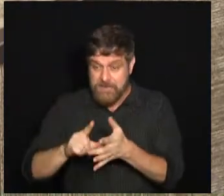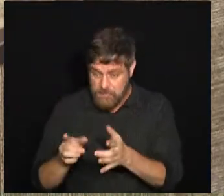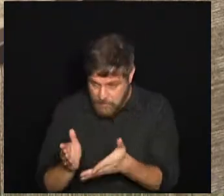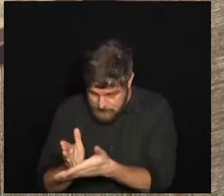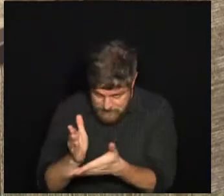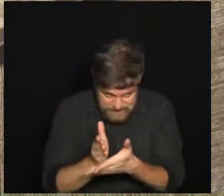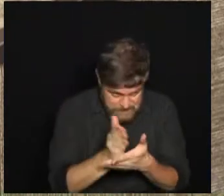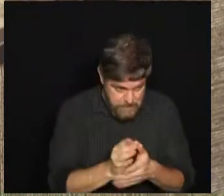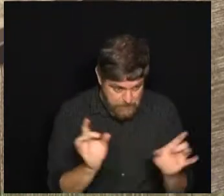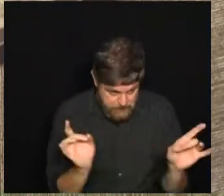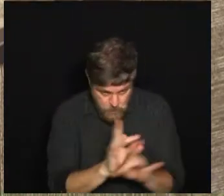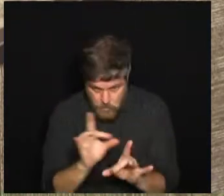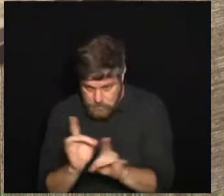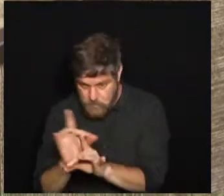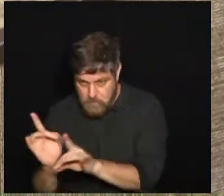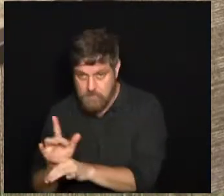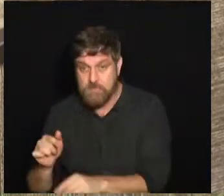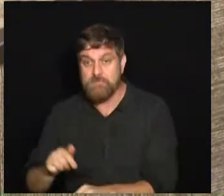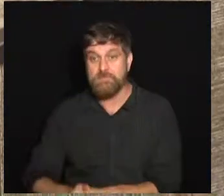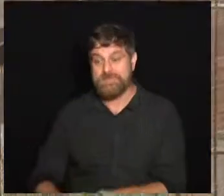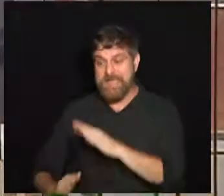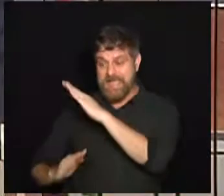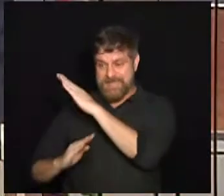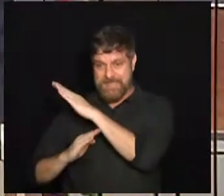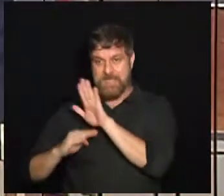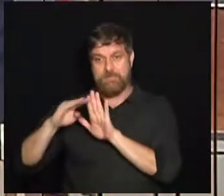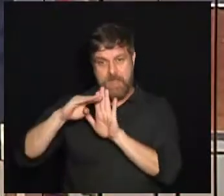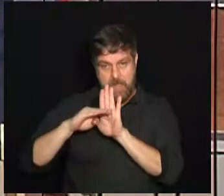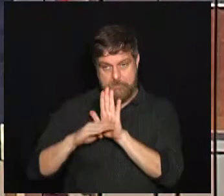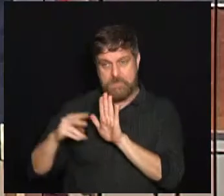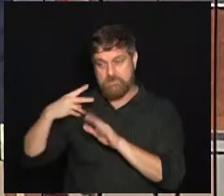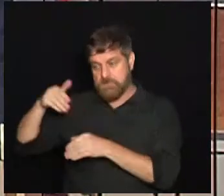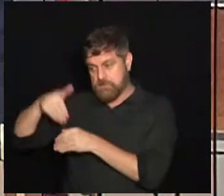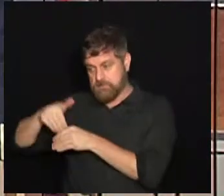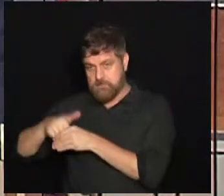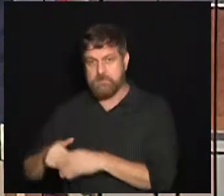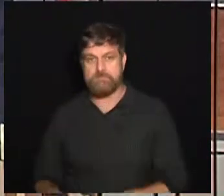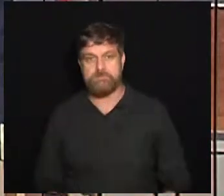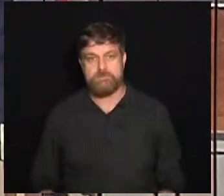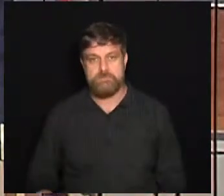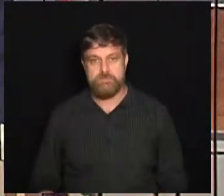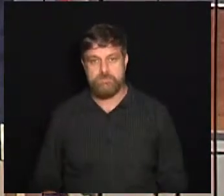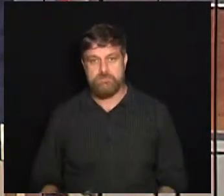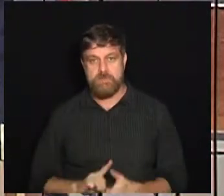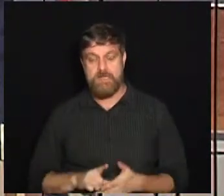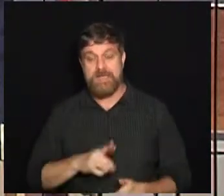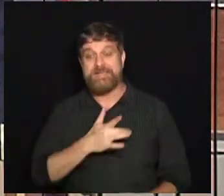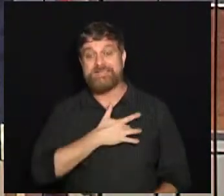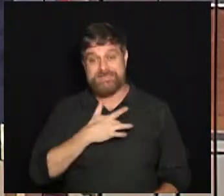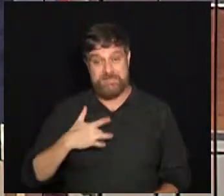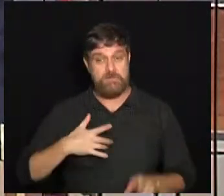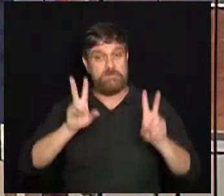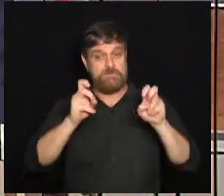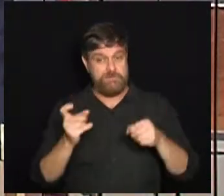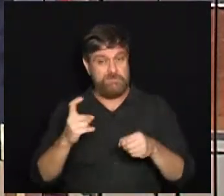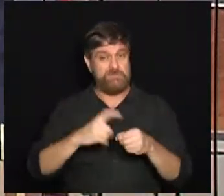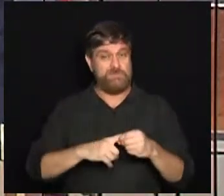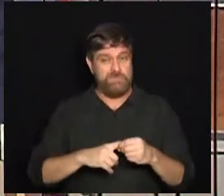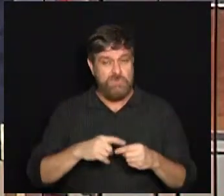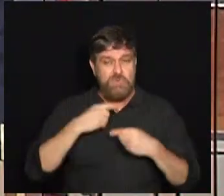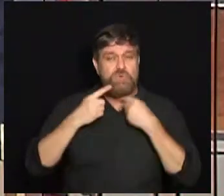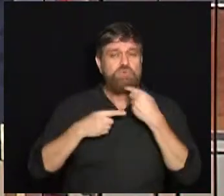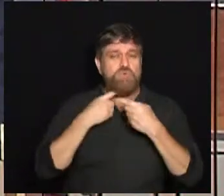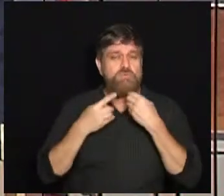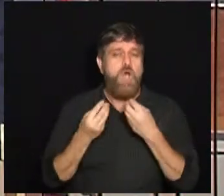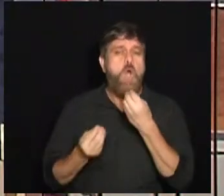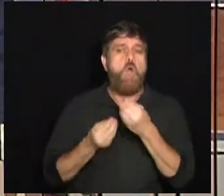pelo mérito, o presidente possa colocar na pauta de votações. Vamos voltar a falar de saúde. Muitas dúvidas sobre como